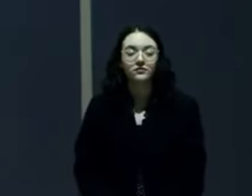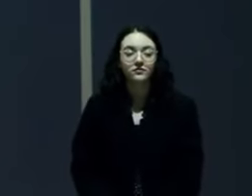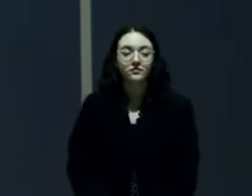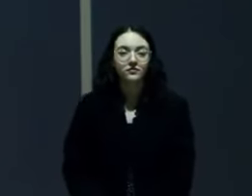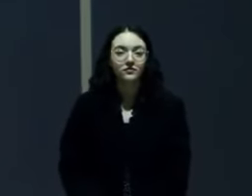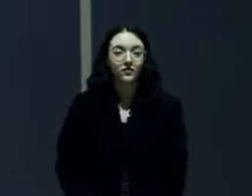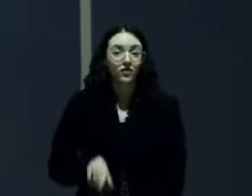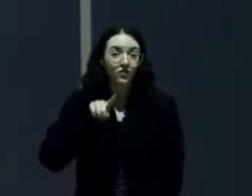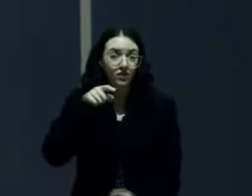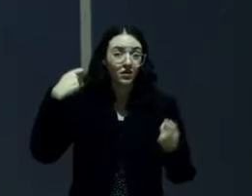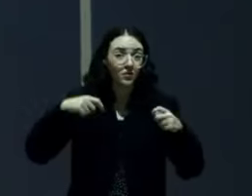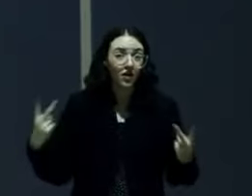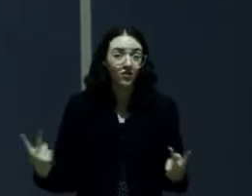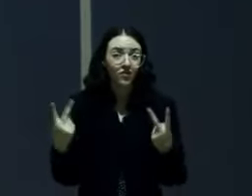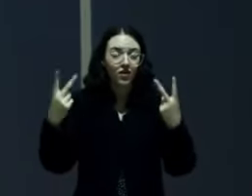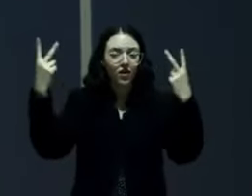Valorize a ceia.